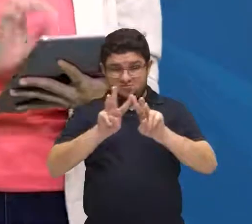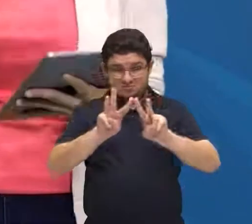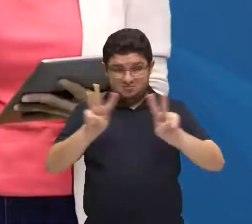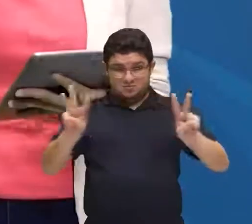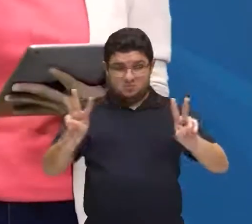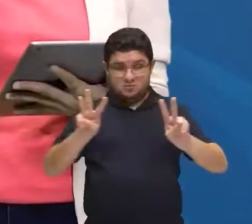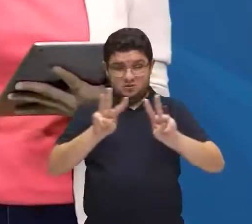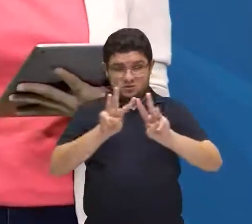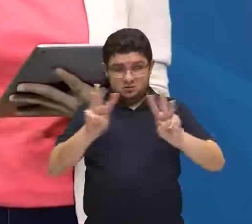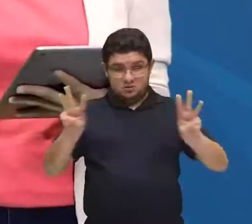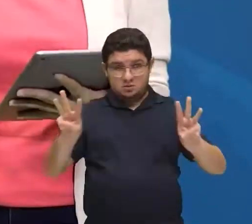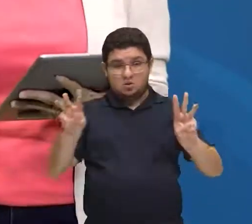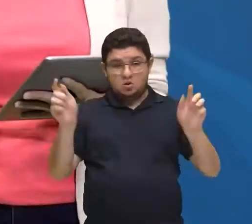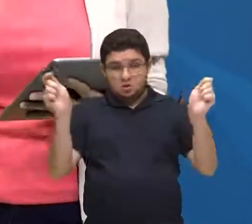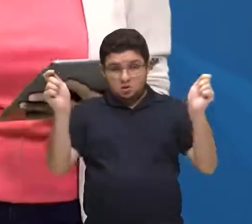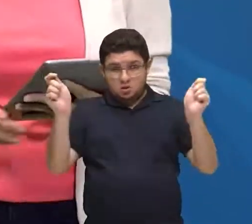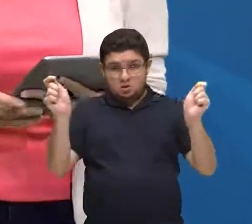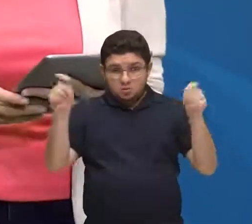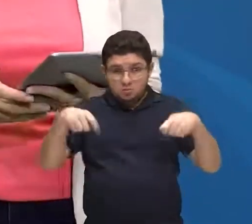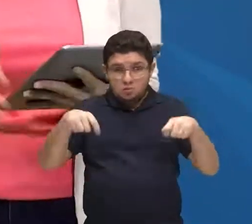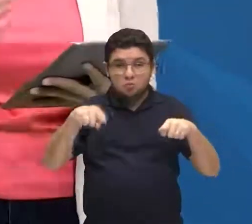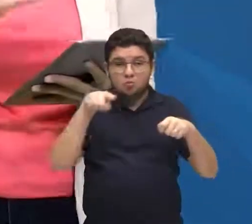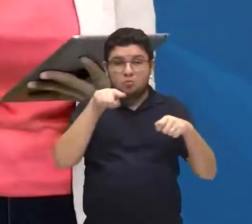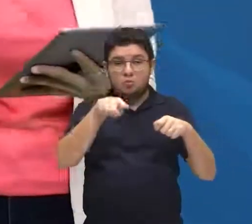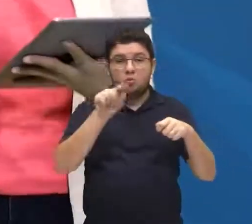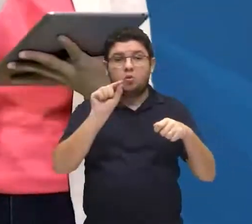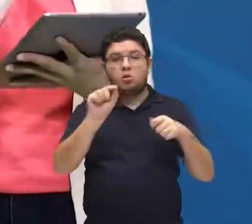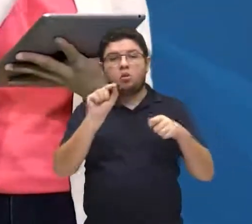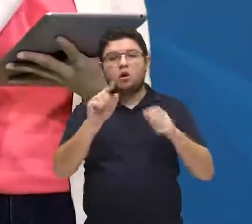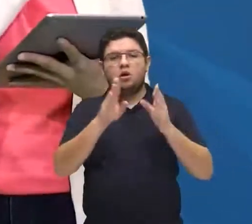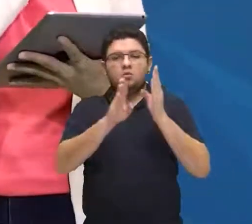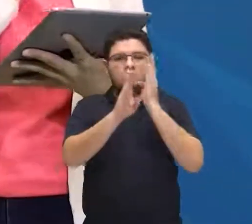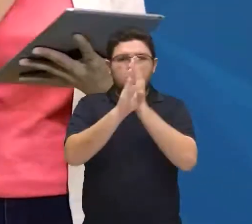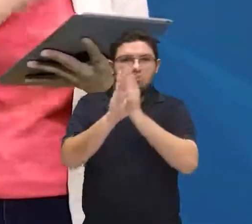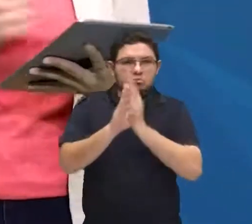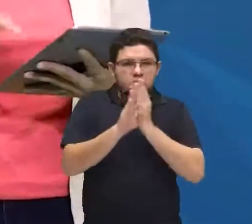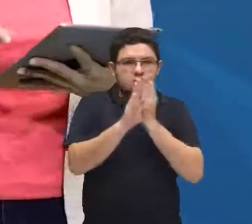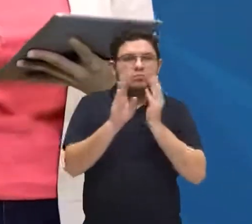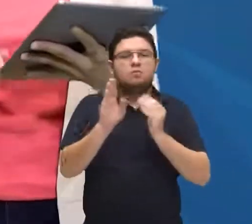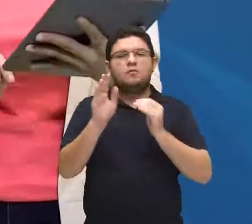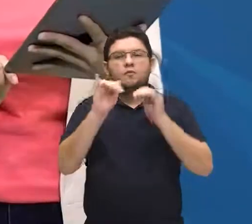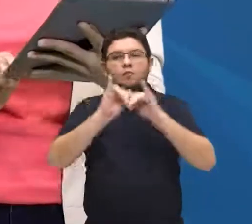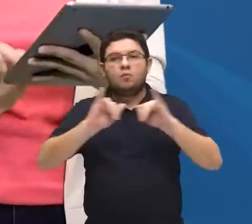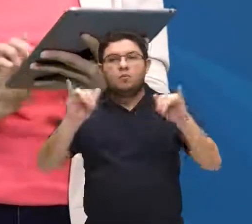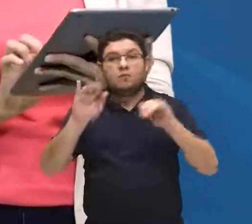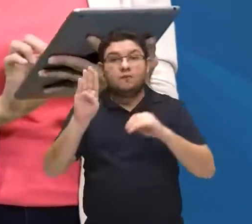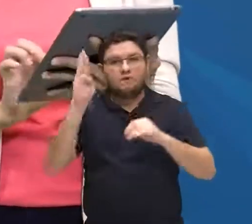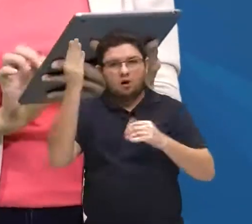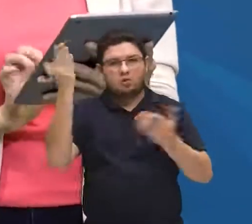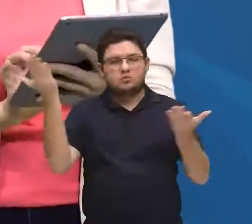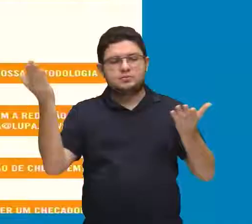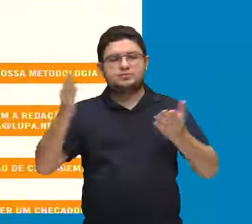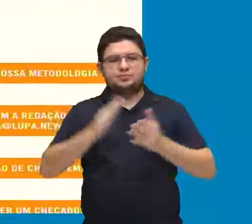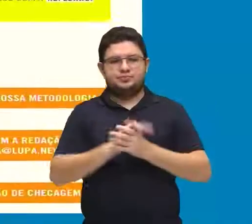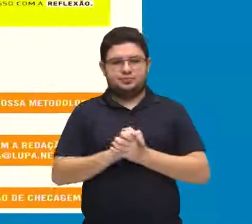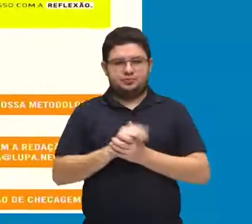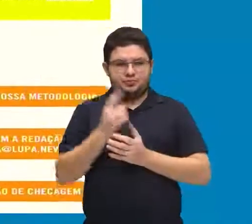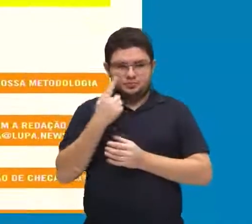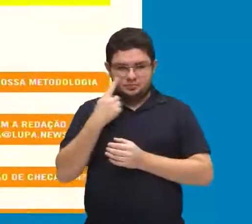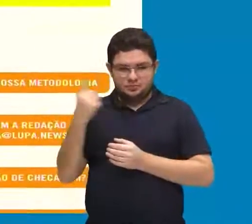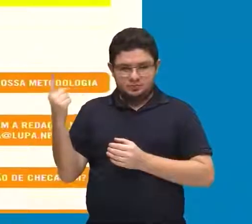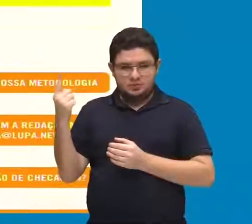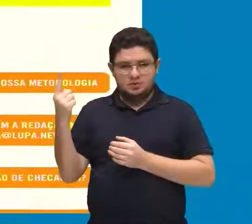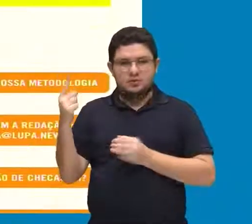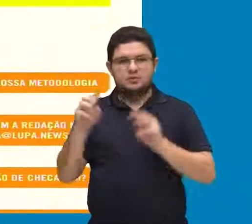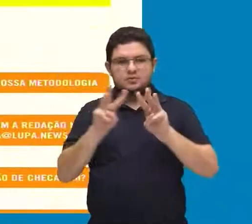de como a gente pode identificar essas fake news olhando aí na internet, tá bom? Então acompanha comigo na minha tela.